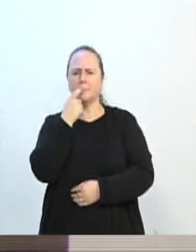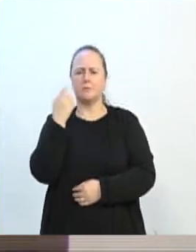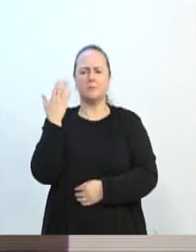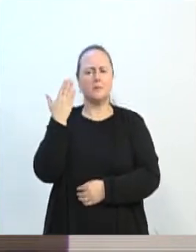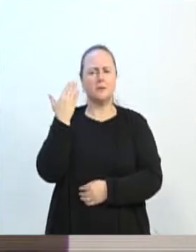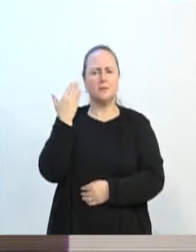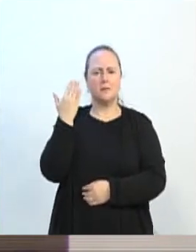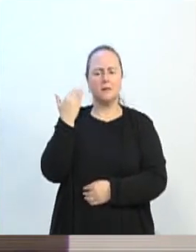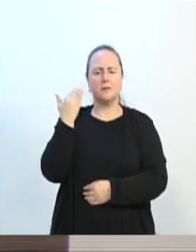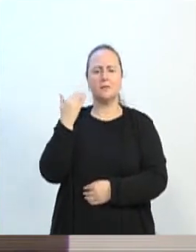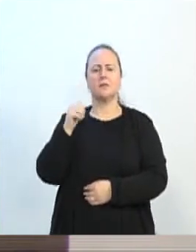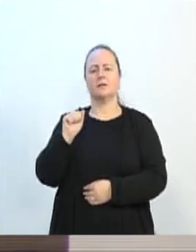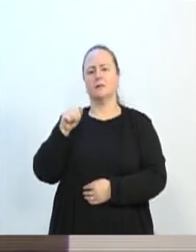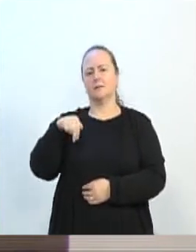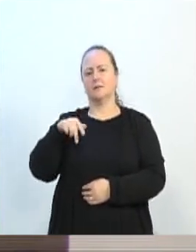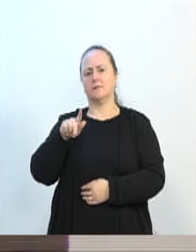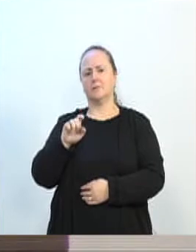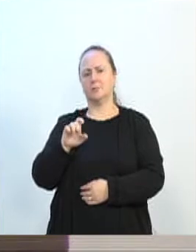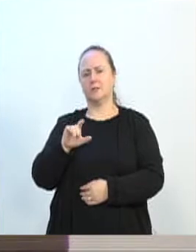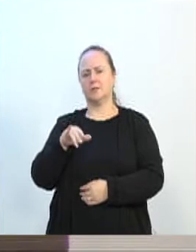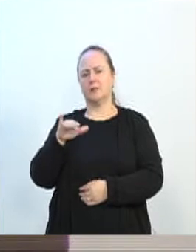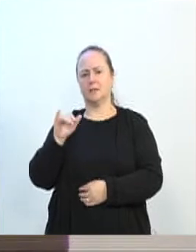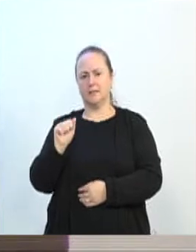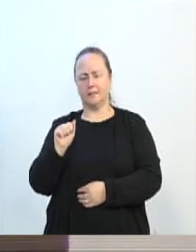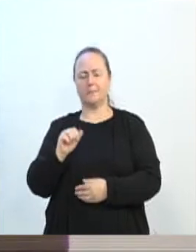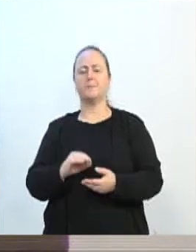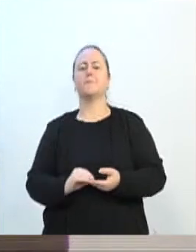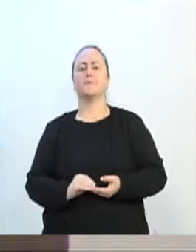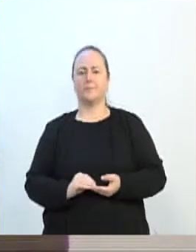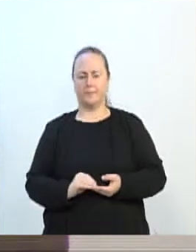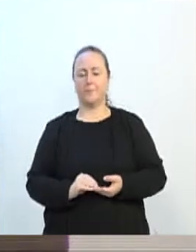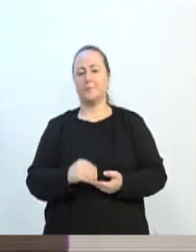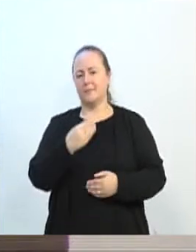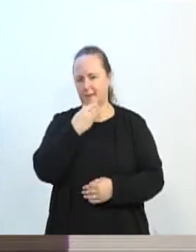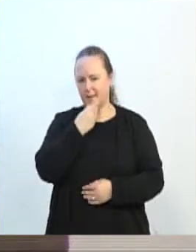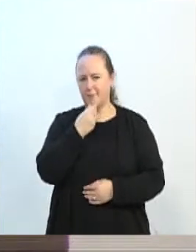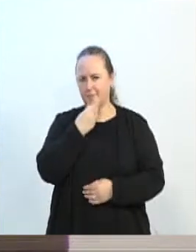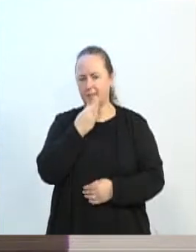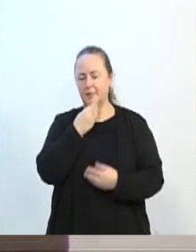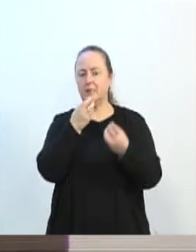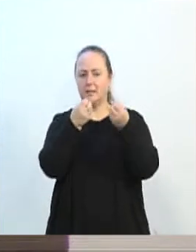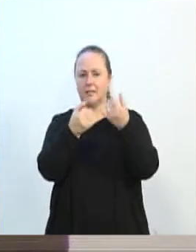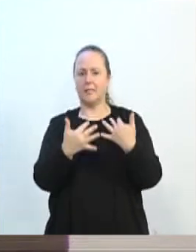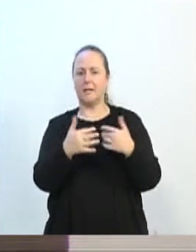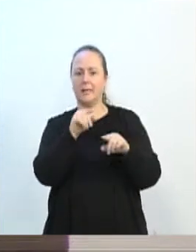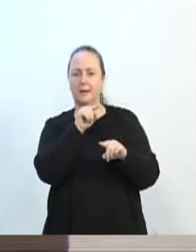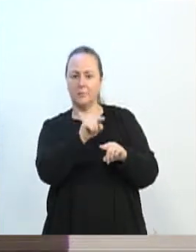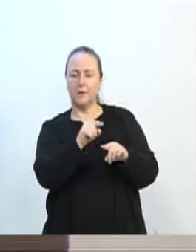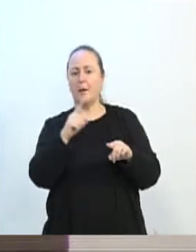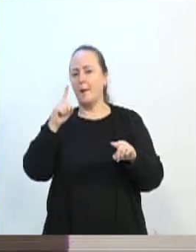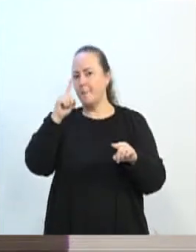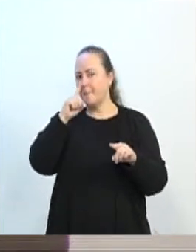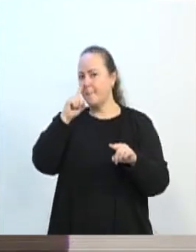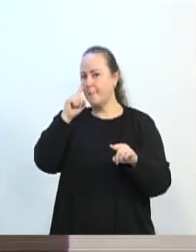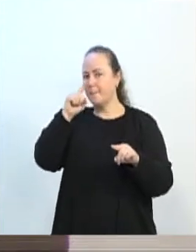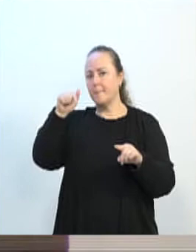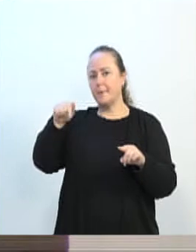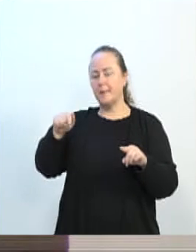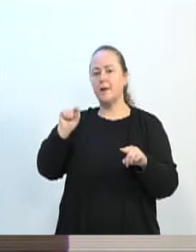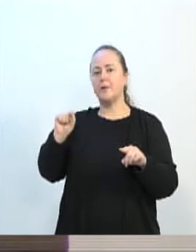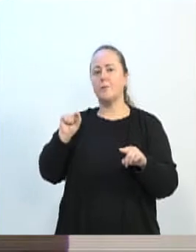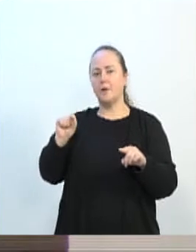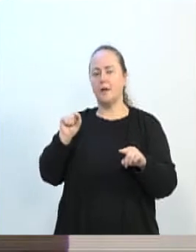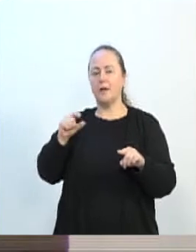a dona Angelina. O Fernando então relatou para ela, filho, que a falecida mãe havia deixado um dinheirinho